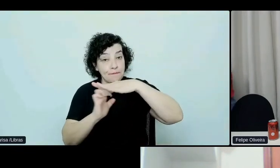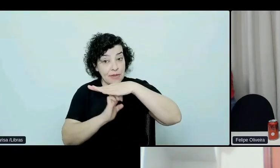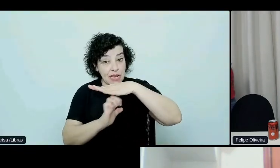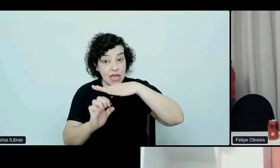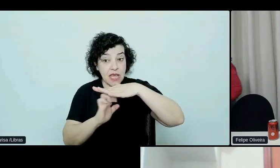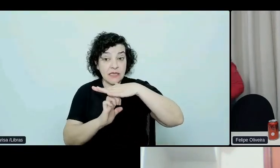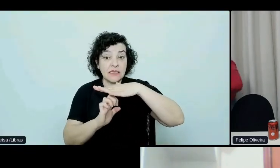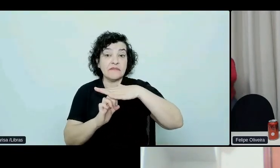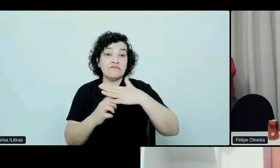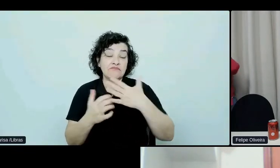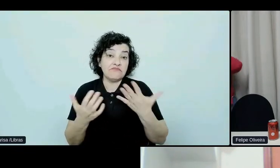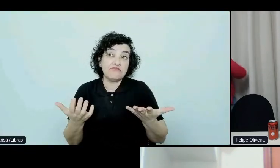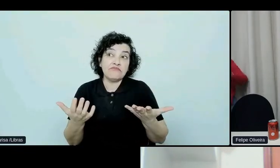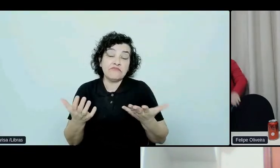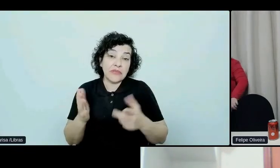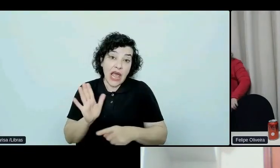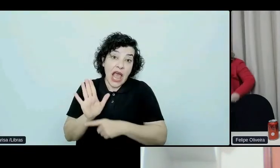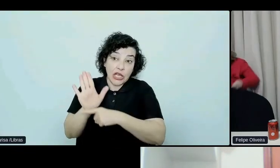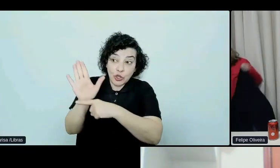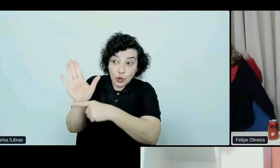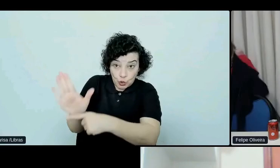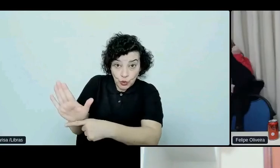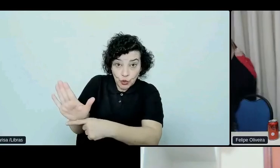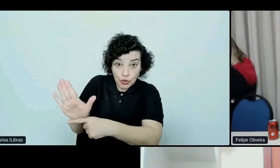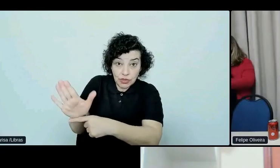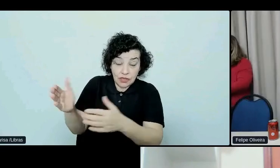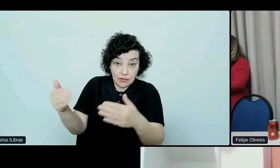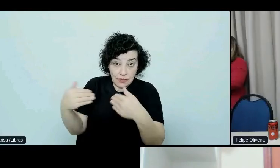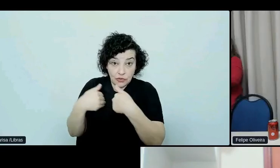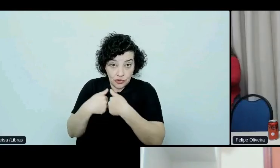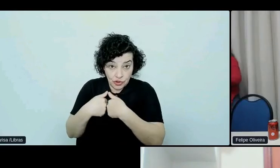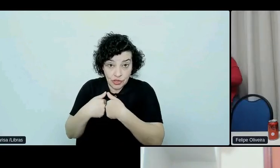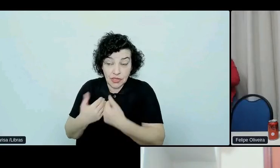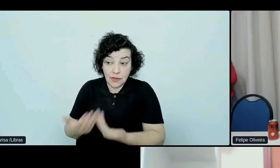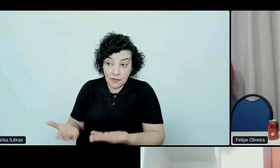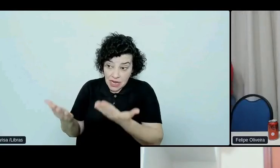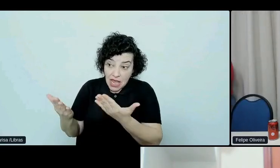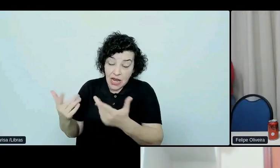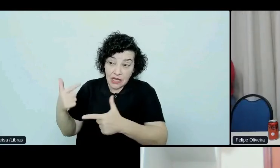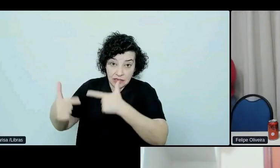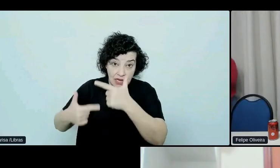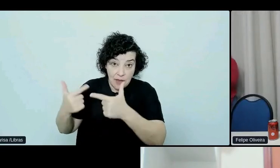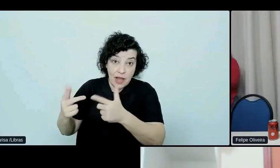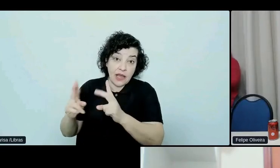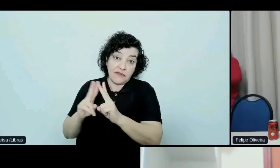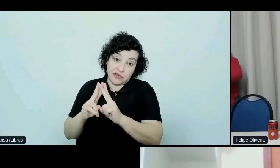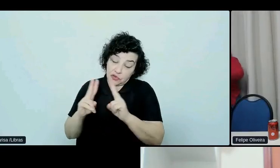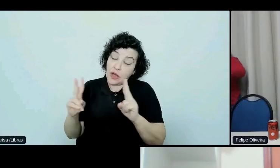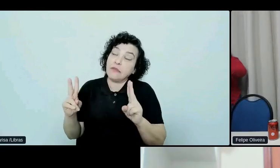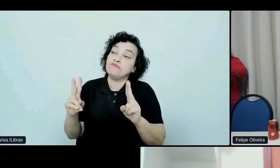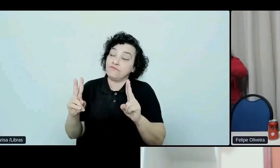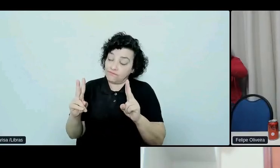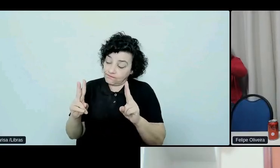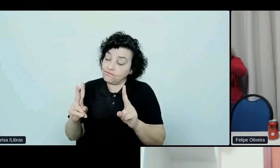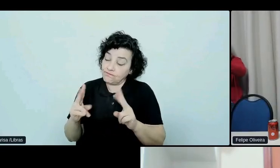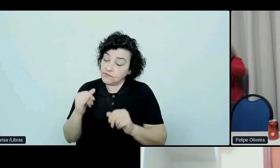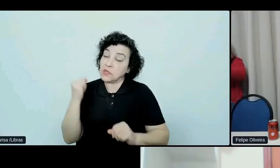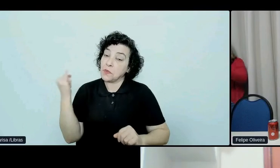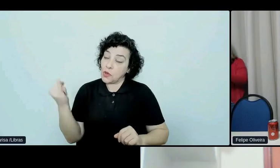excelente. Então, é muito, muito bom esse aspecto, e então sempre